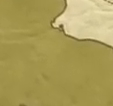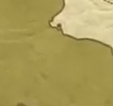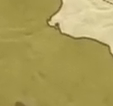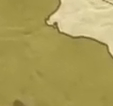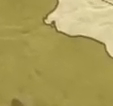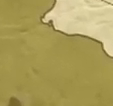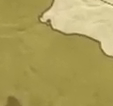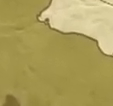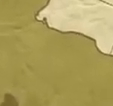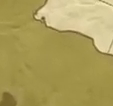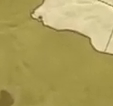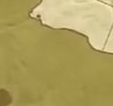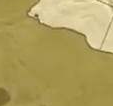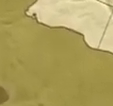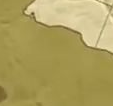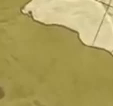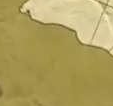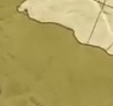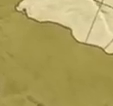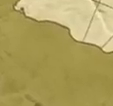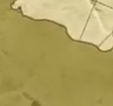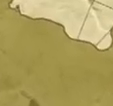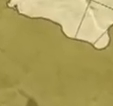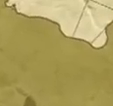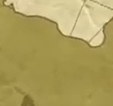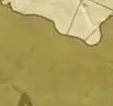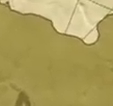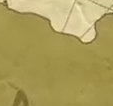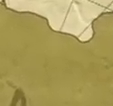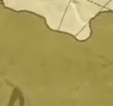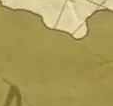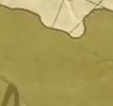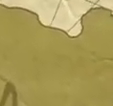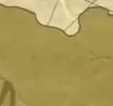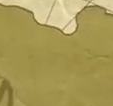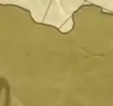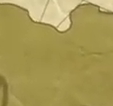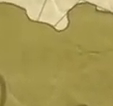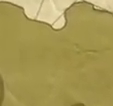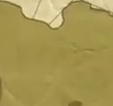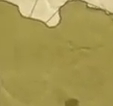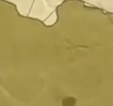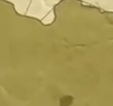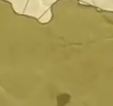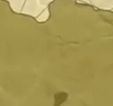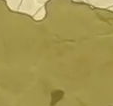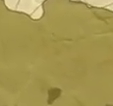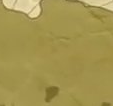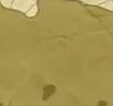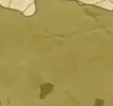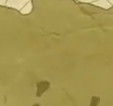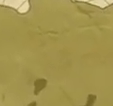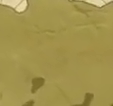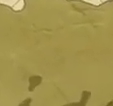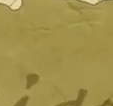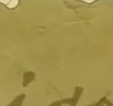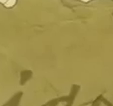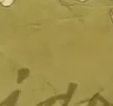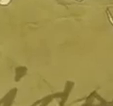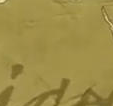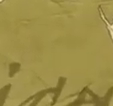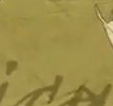dessas condições favoráveis, Portugal passou a assimilar os conhecimentos de outros povos e aplicá-los na busca de novas